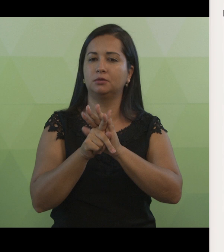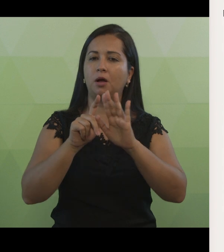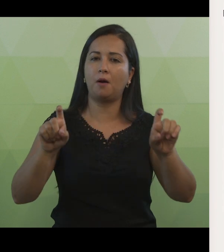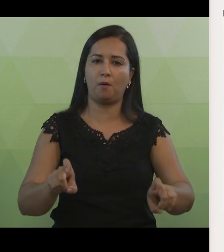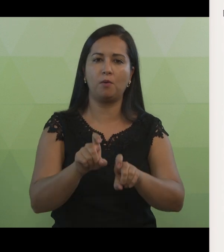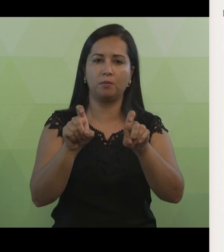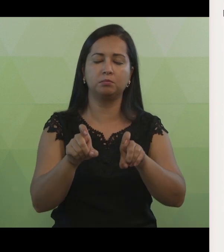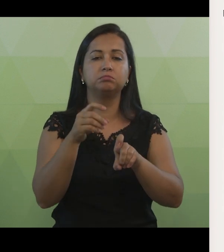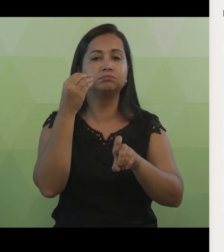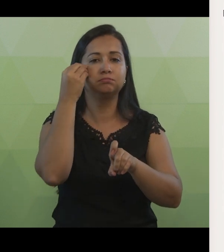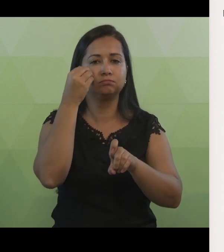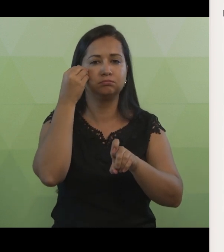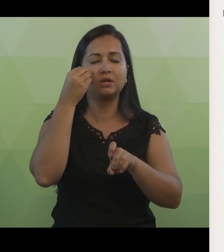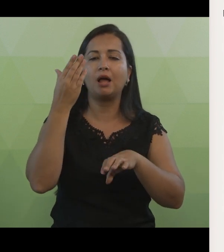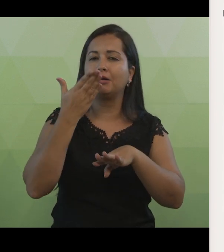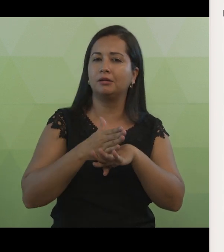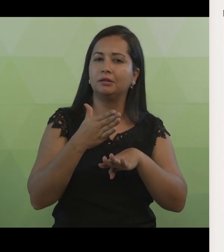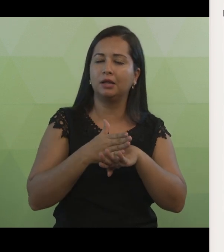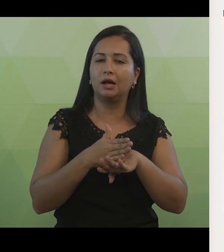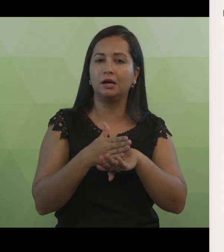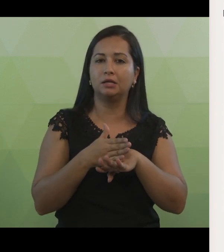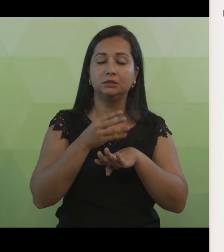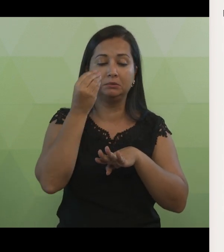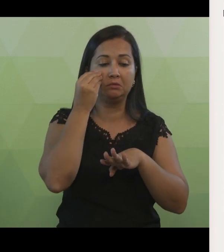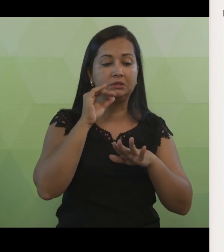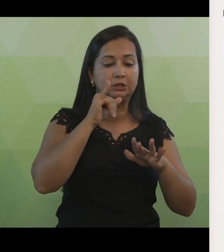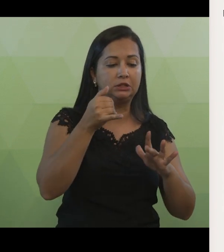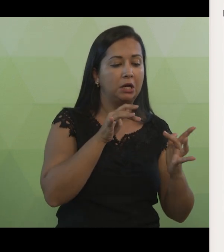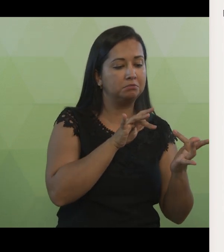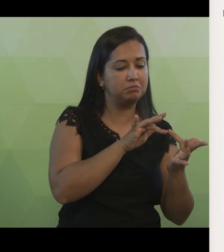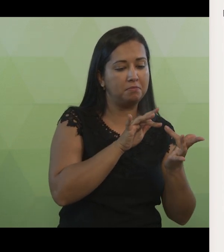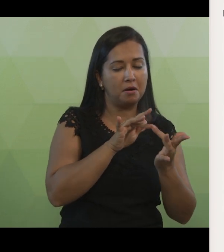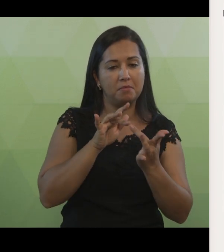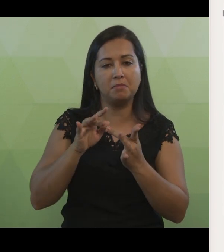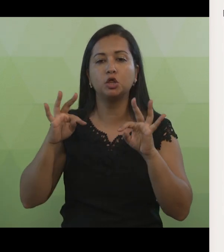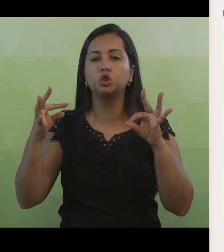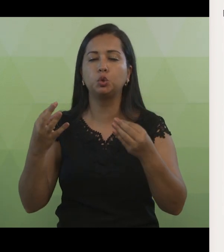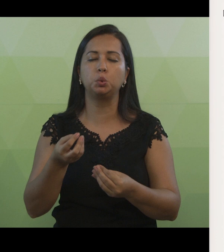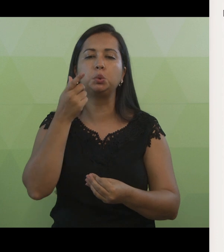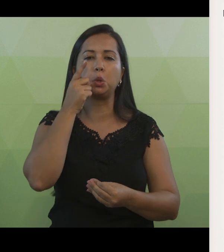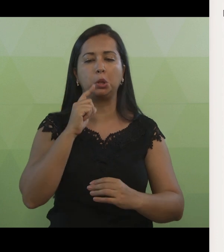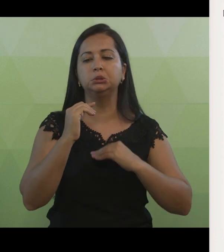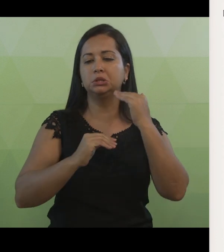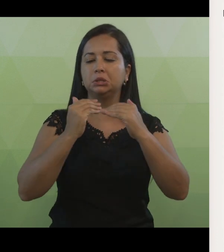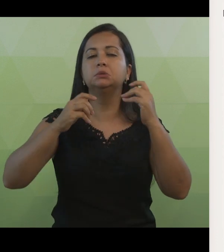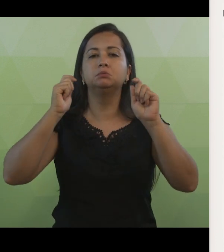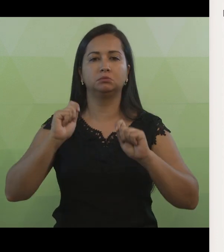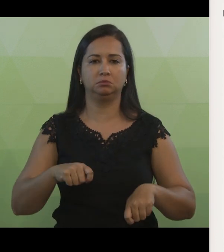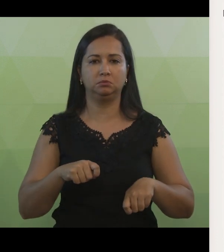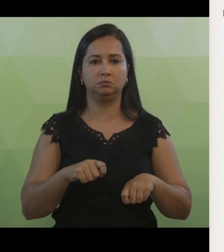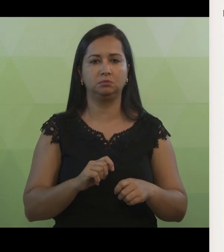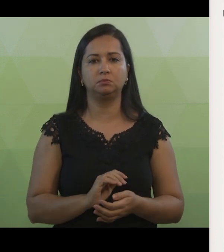para processo de testes automatizados, para verificação se os requisitos definidos no projeto estão funcionando corretamente no produto.